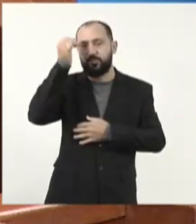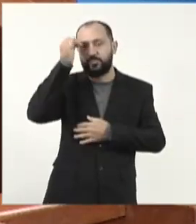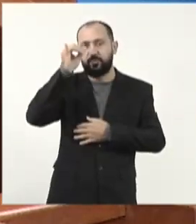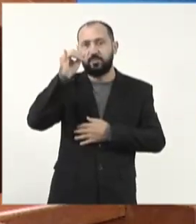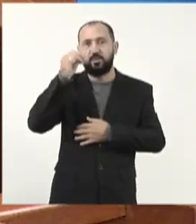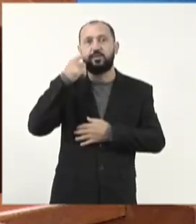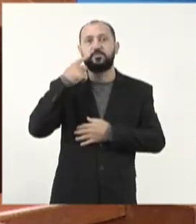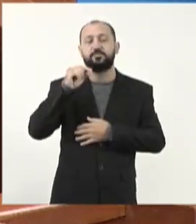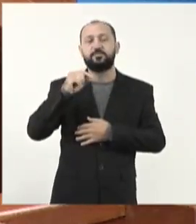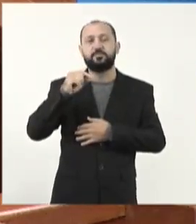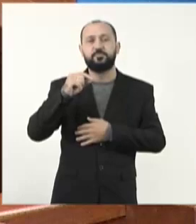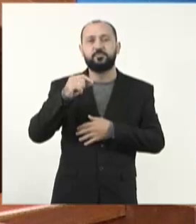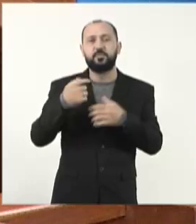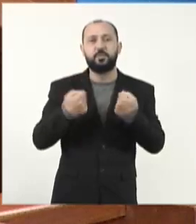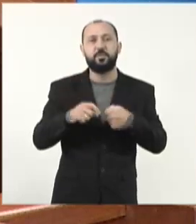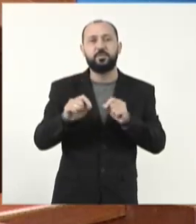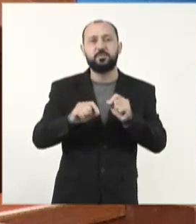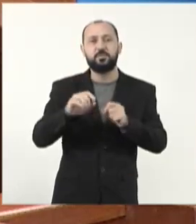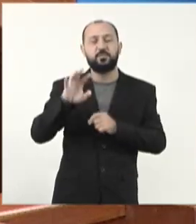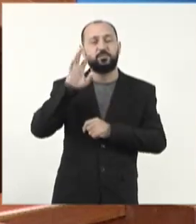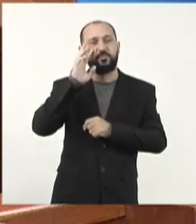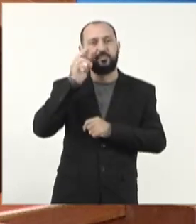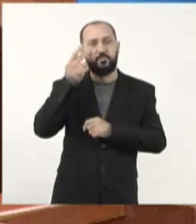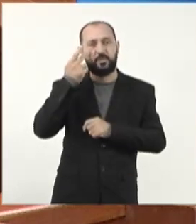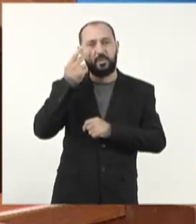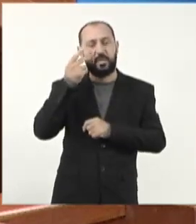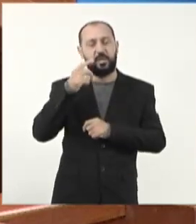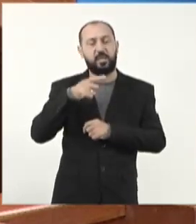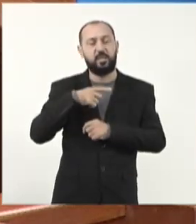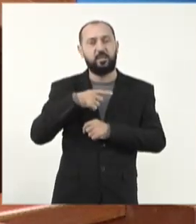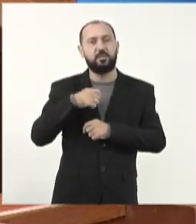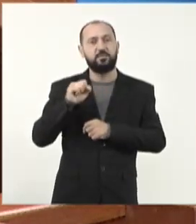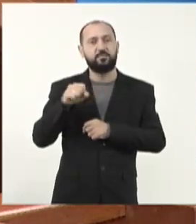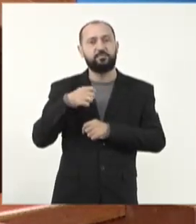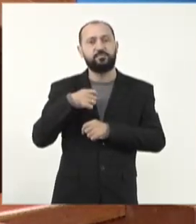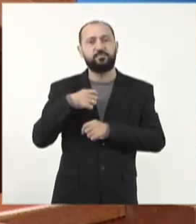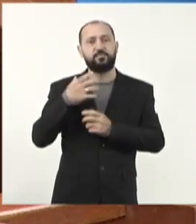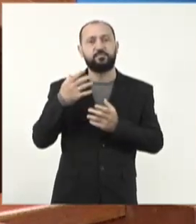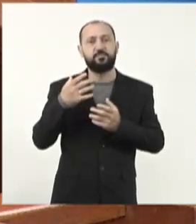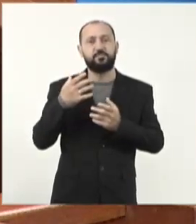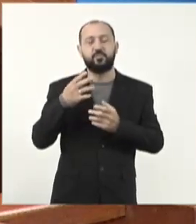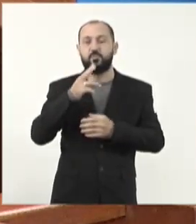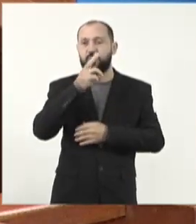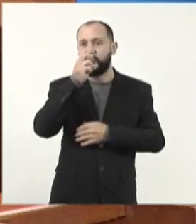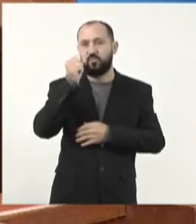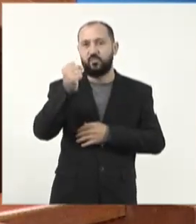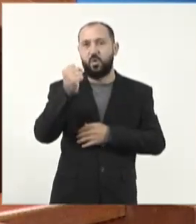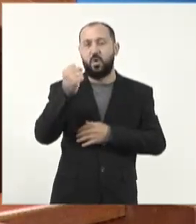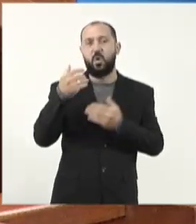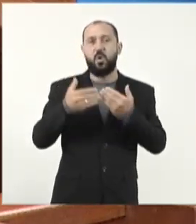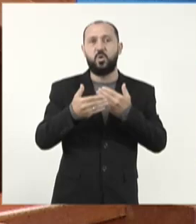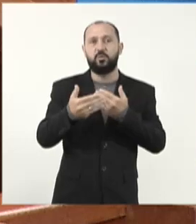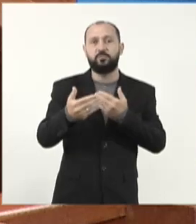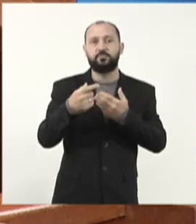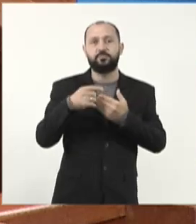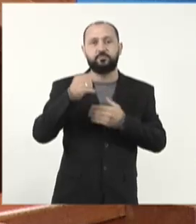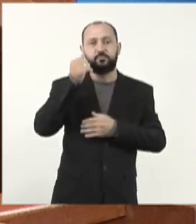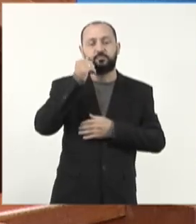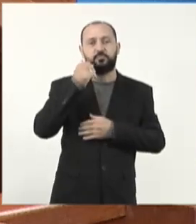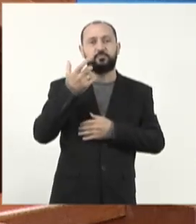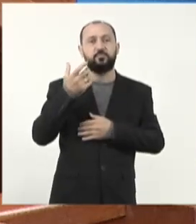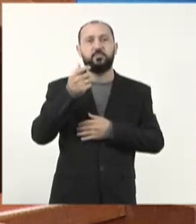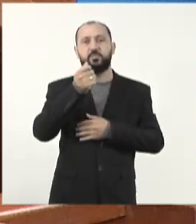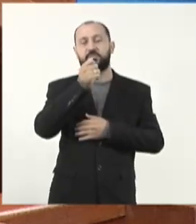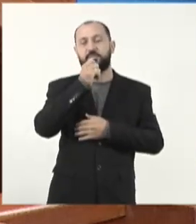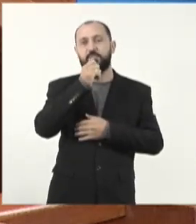para prevenir, é preciso reconhecer que ela existe. E a violência é tão forte, né, ainda mais contra as mulheres e